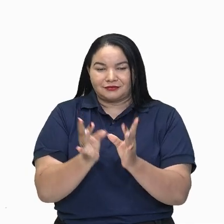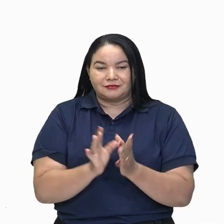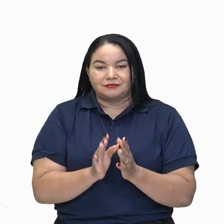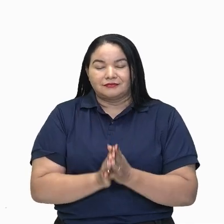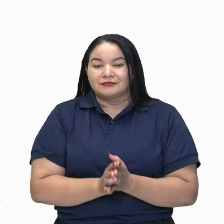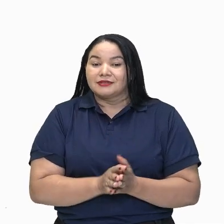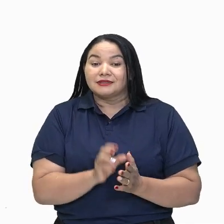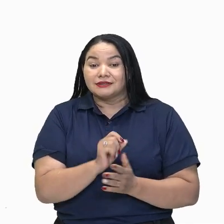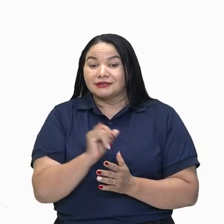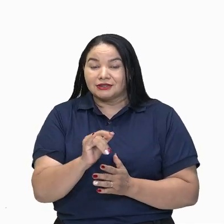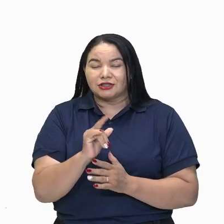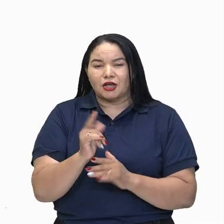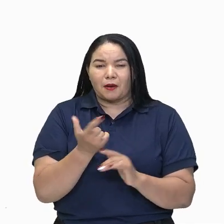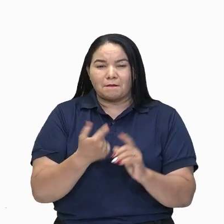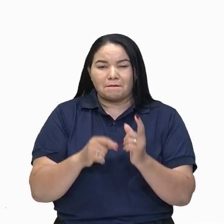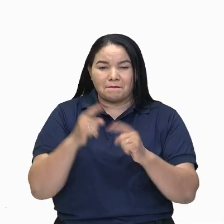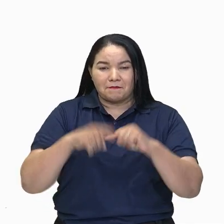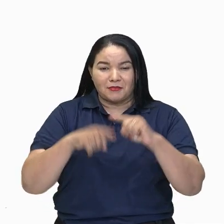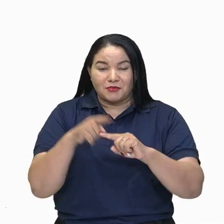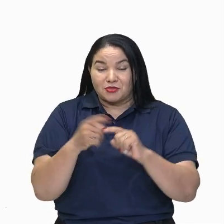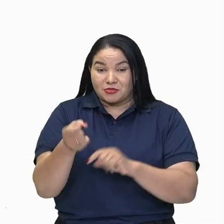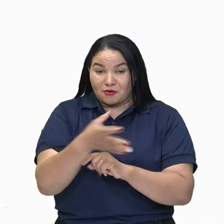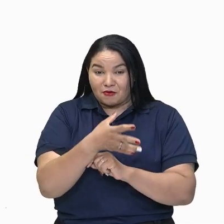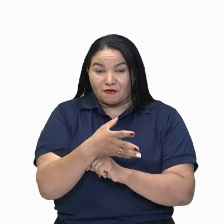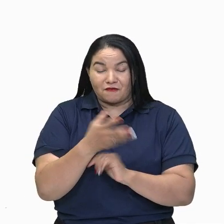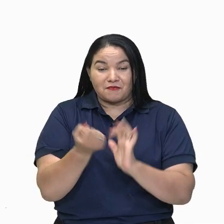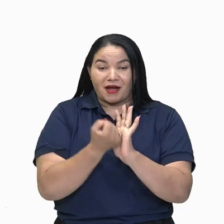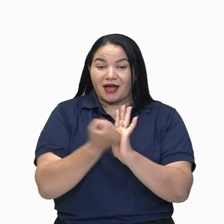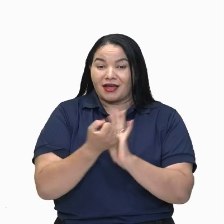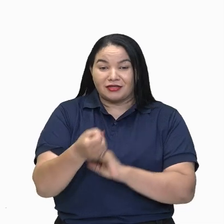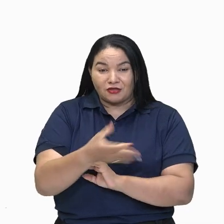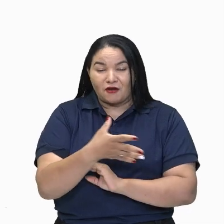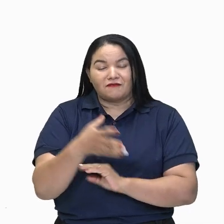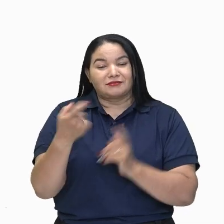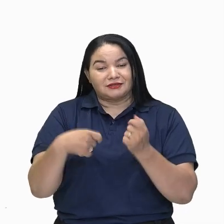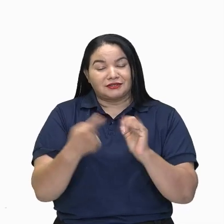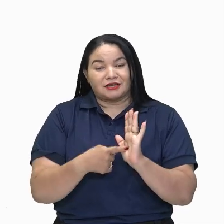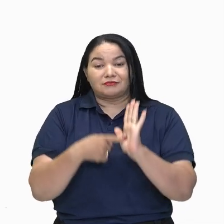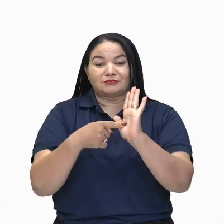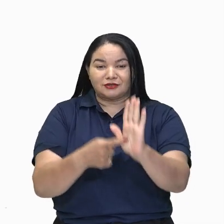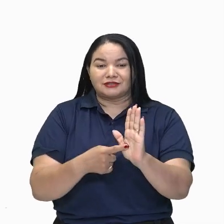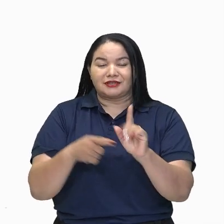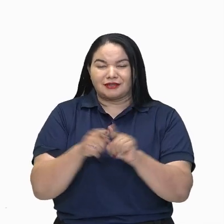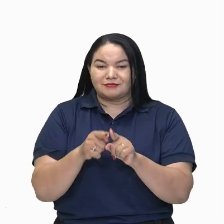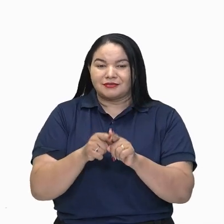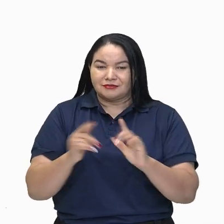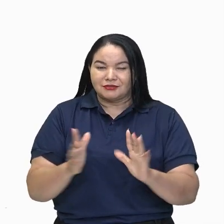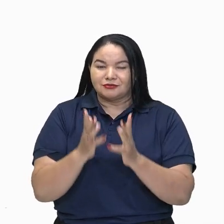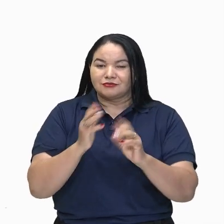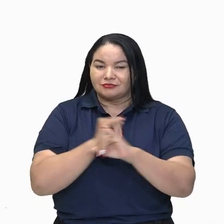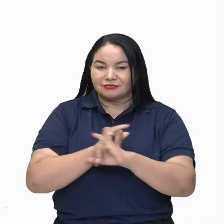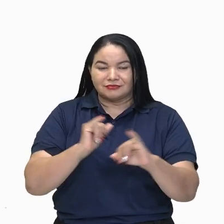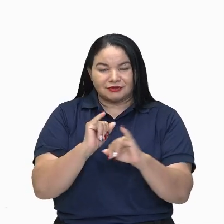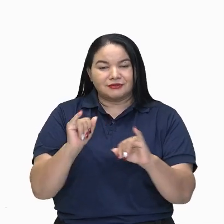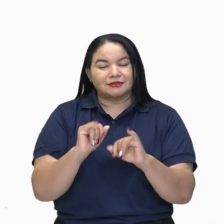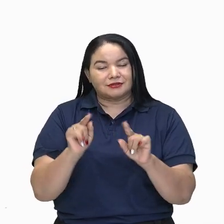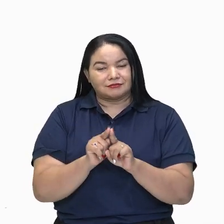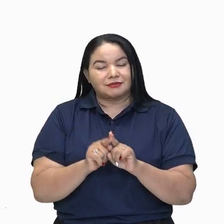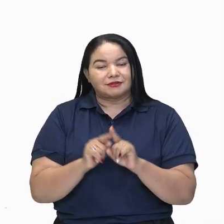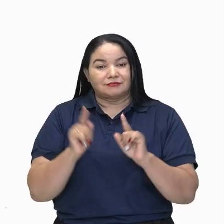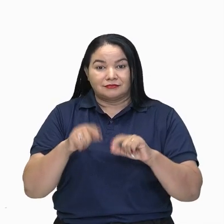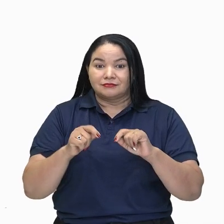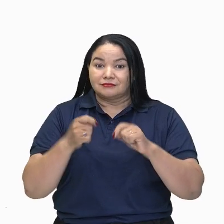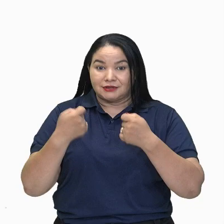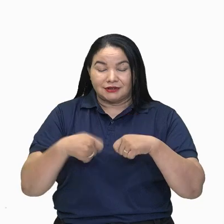é um produto novo, né? Aí que as empresas precisam realmente mostrar esse produto, promover esse produto, publicar esse